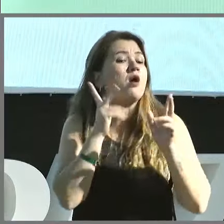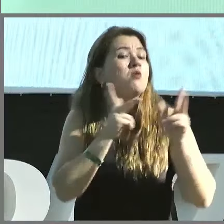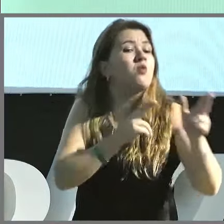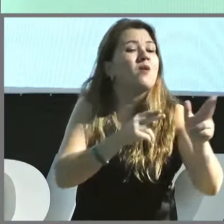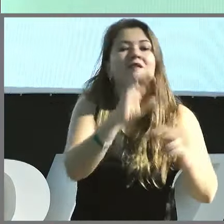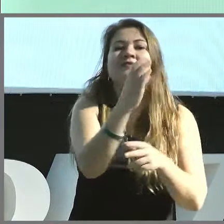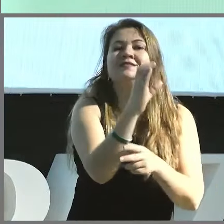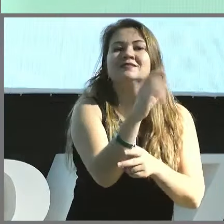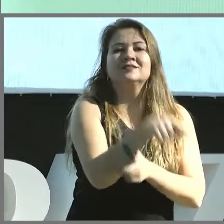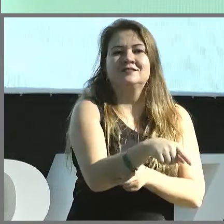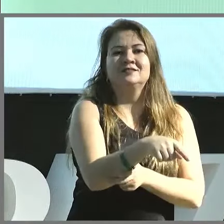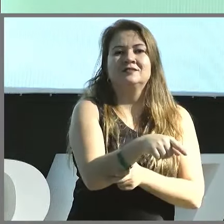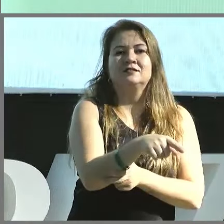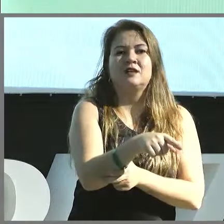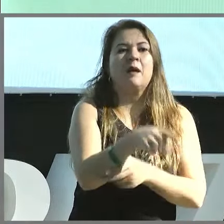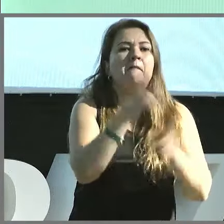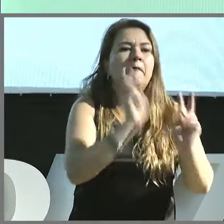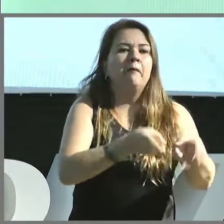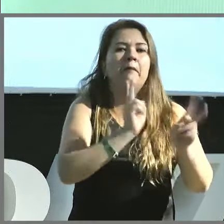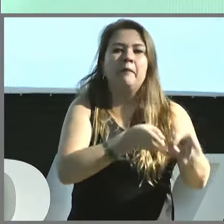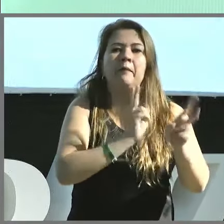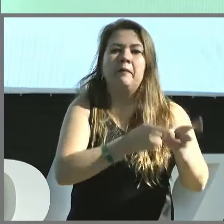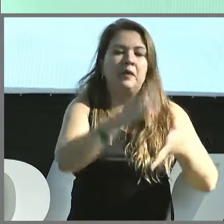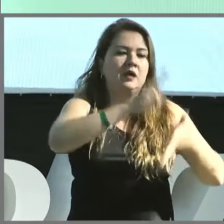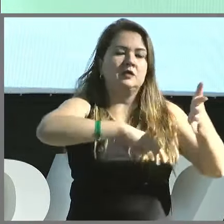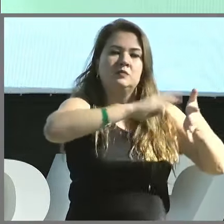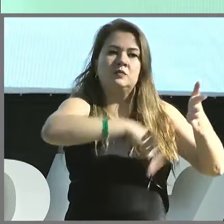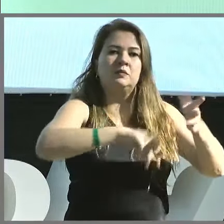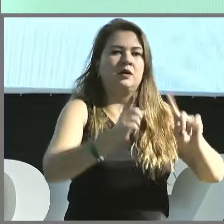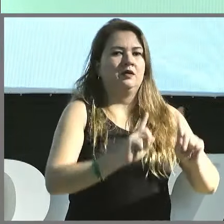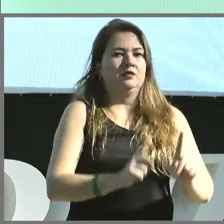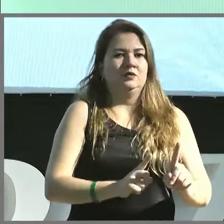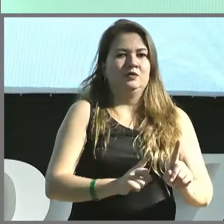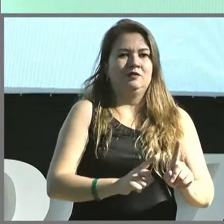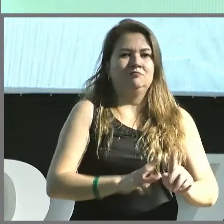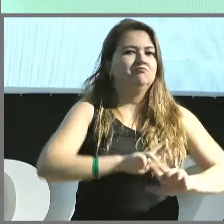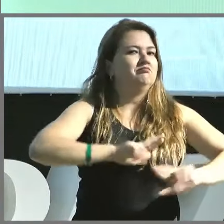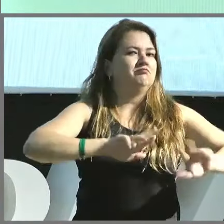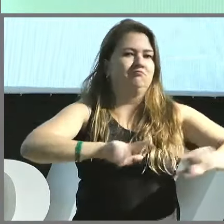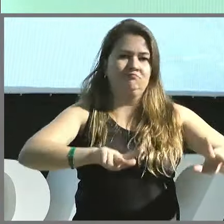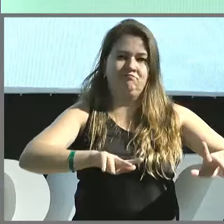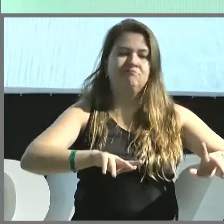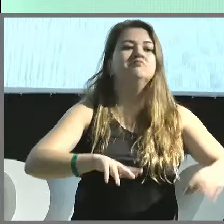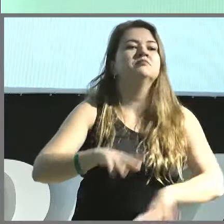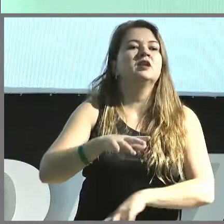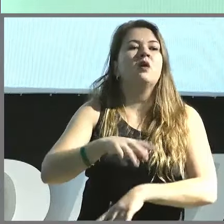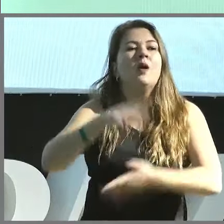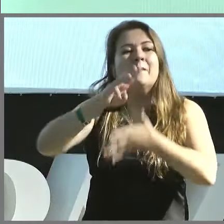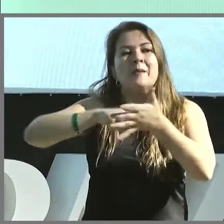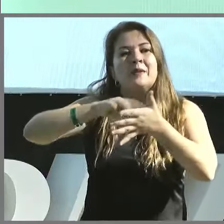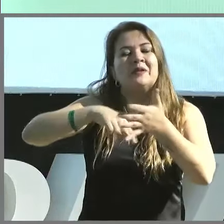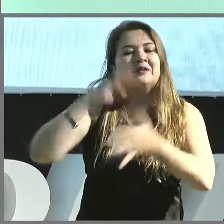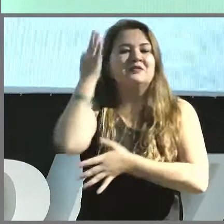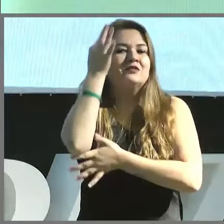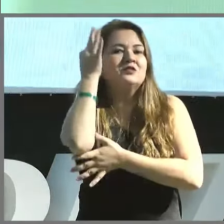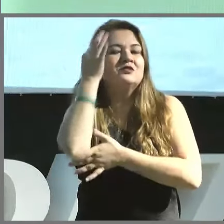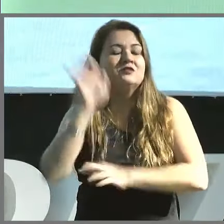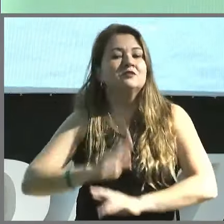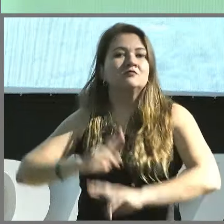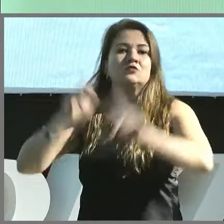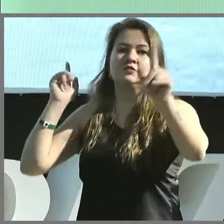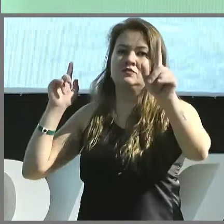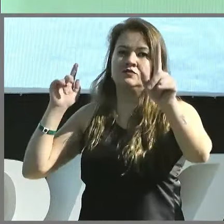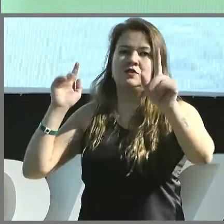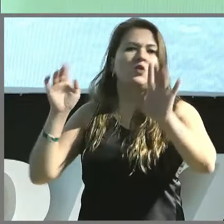embora utilizasse o mesmo método. Uma filosofia que não vinha com uma pretensão de concorrer com as outras na